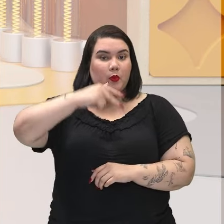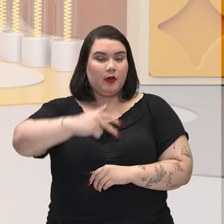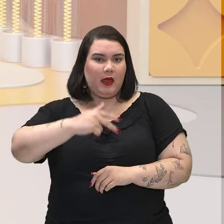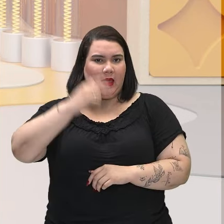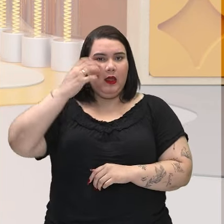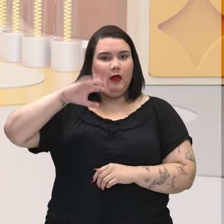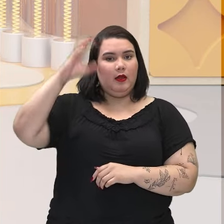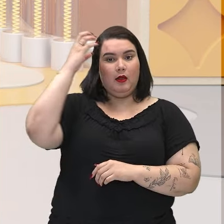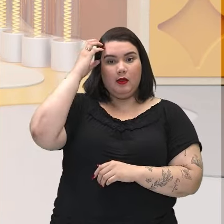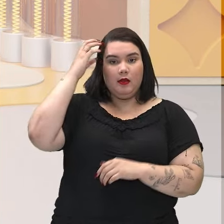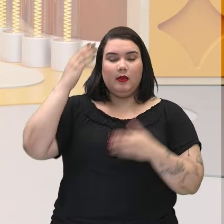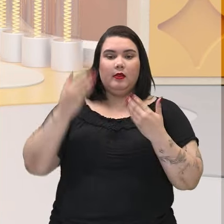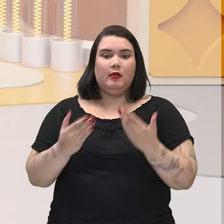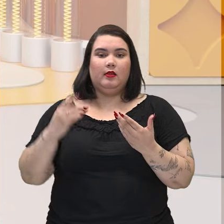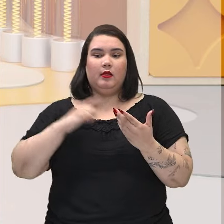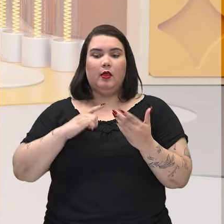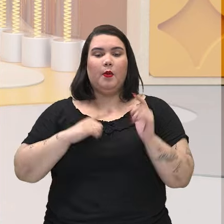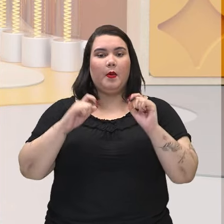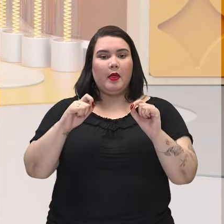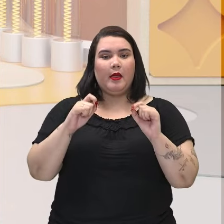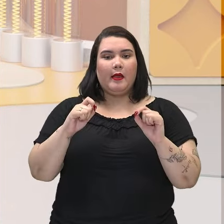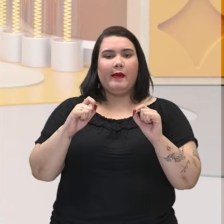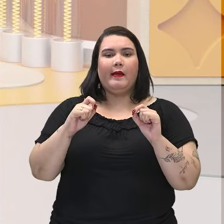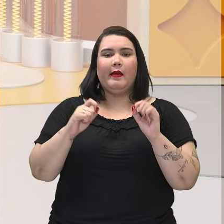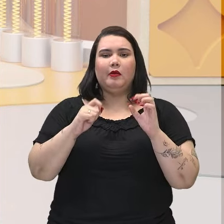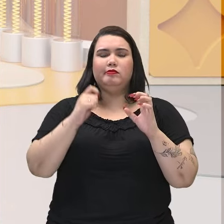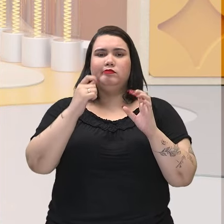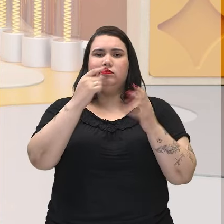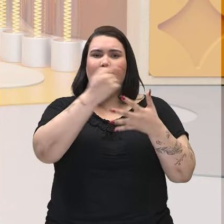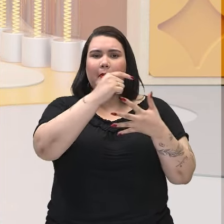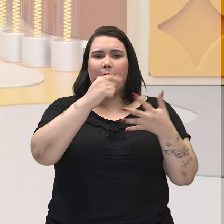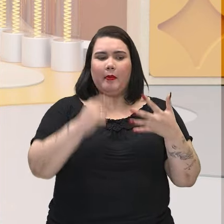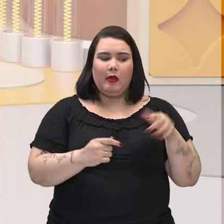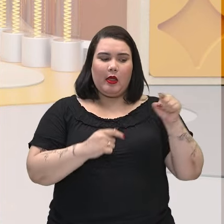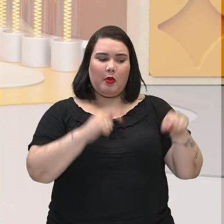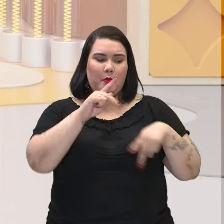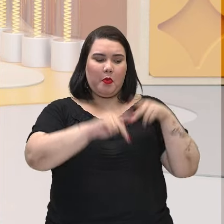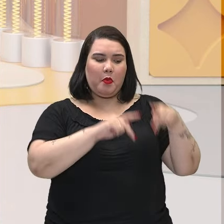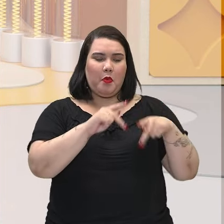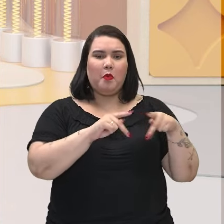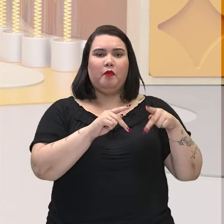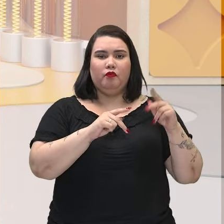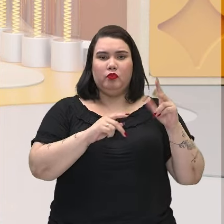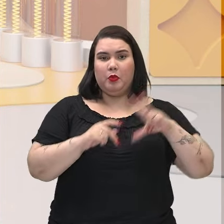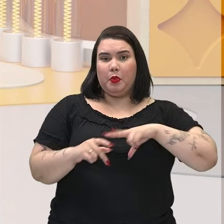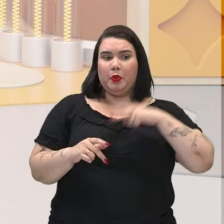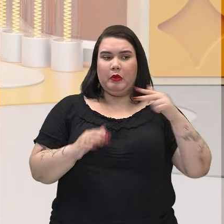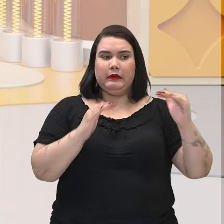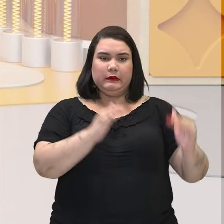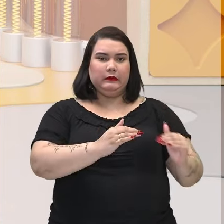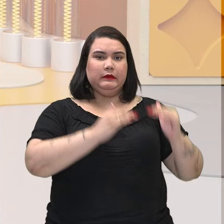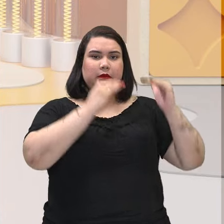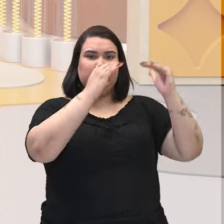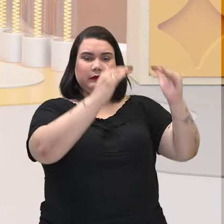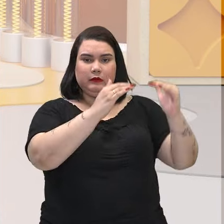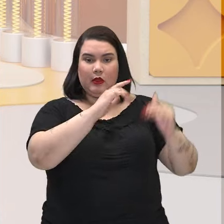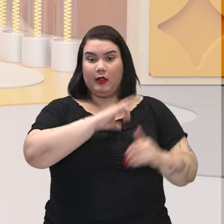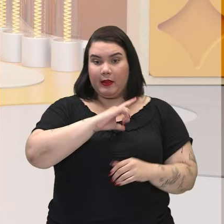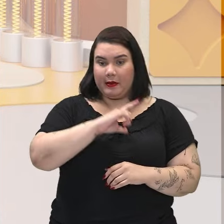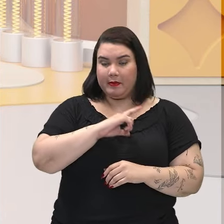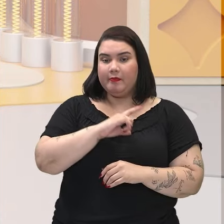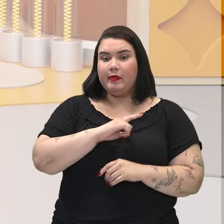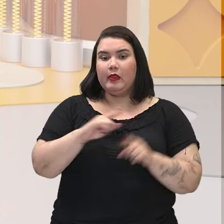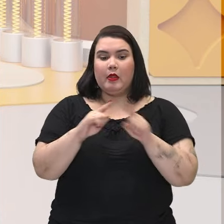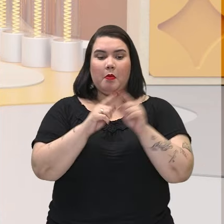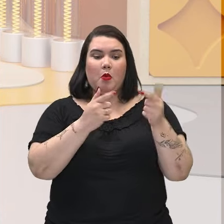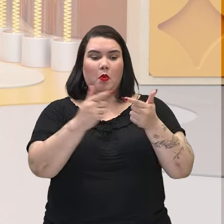nesse momento também ainda os privilégios que a corte gozava, como também dos outros portugueses que dominavam o comércio